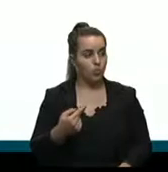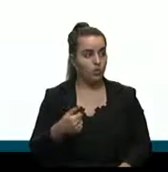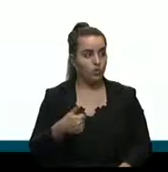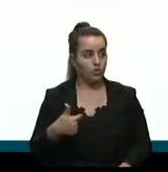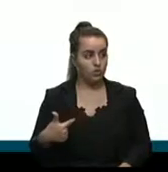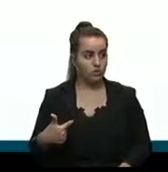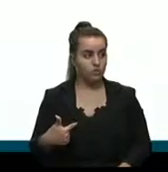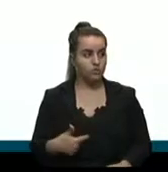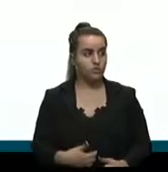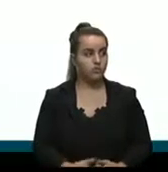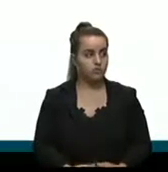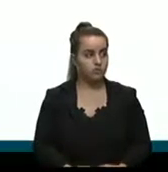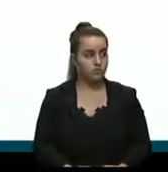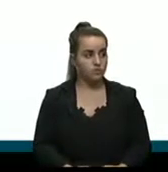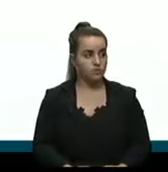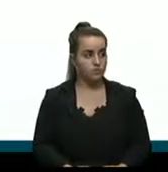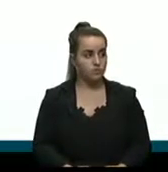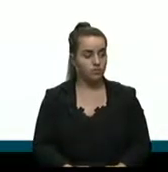12.